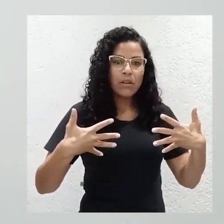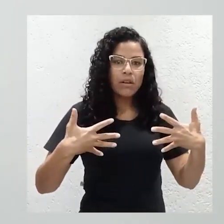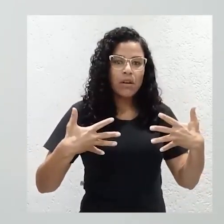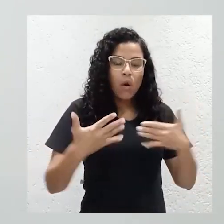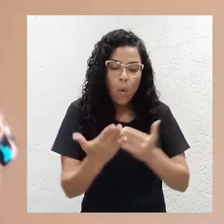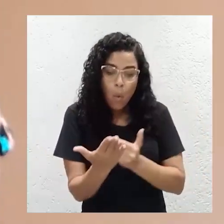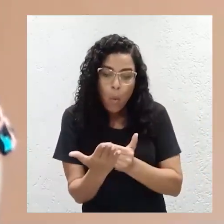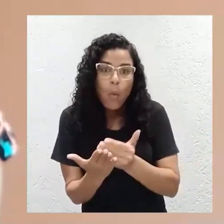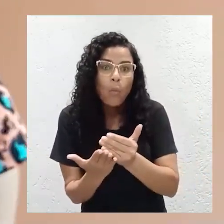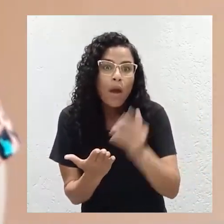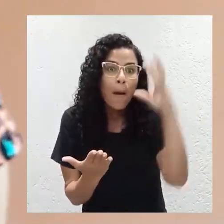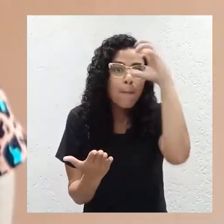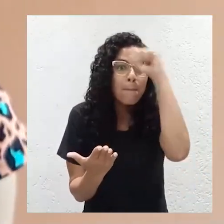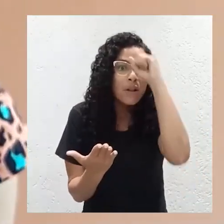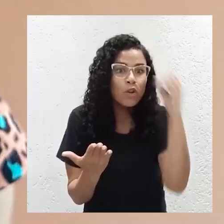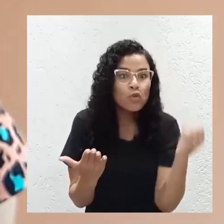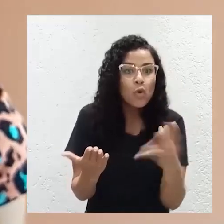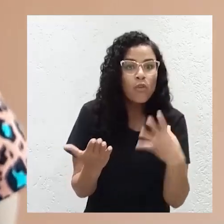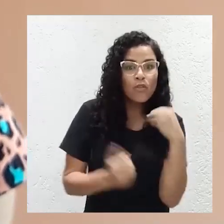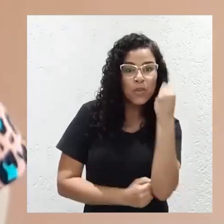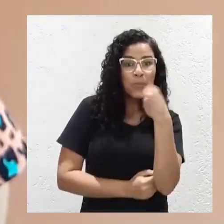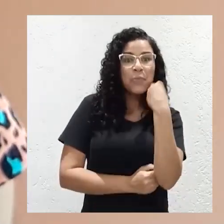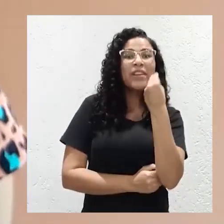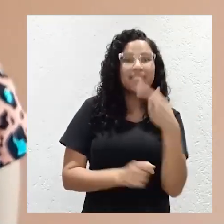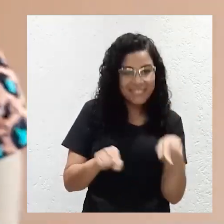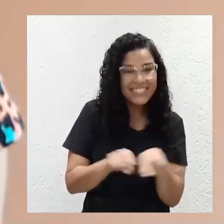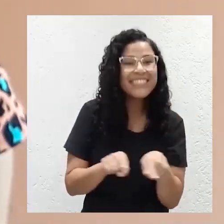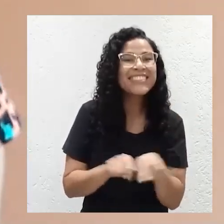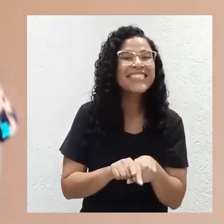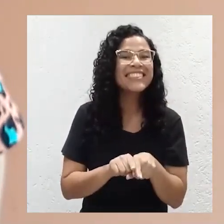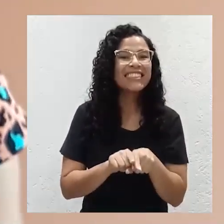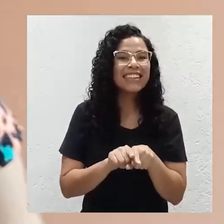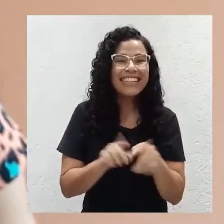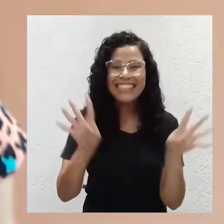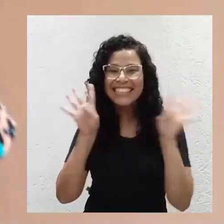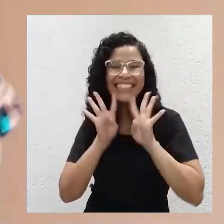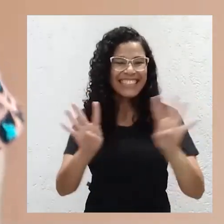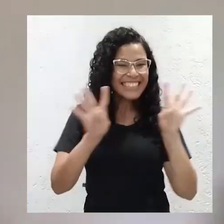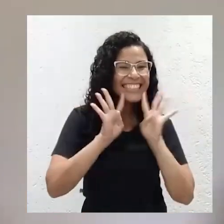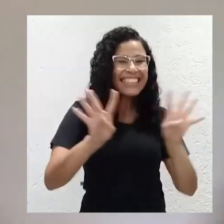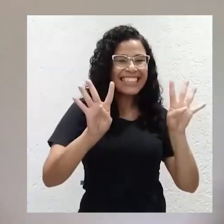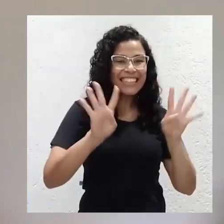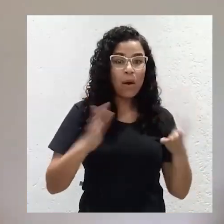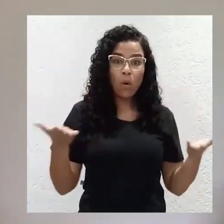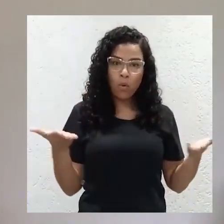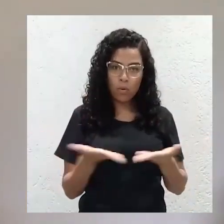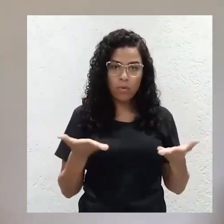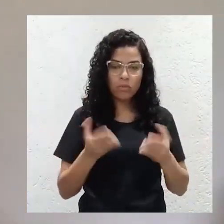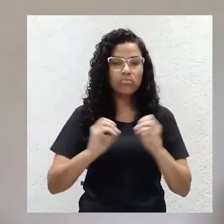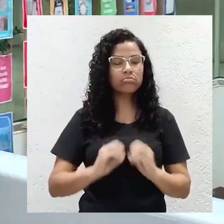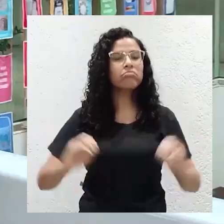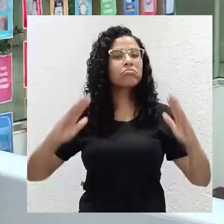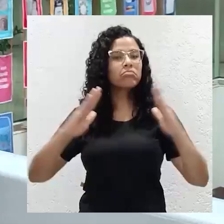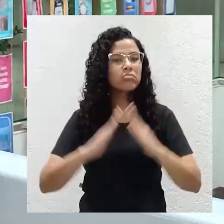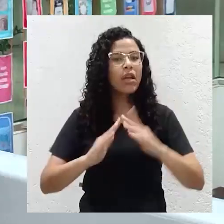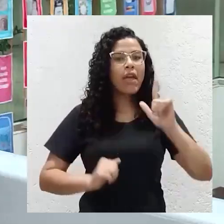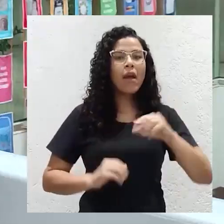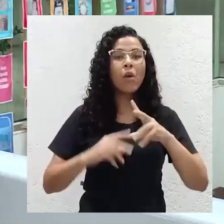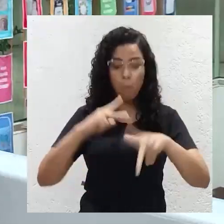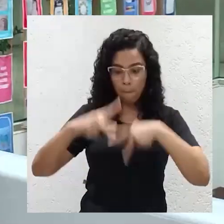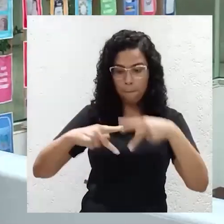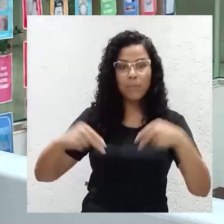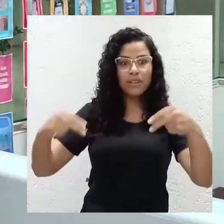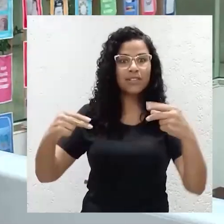alegria. O começo de um novo aprendizado e de novas experiências. É muito legal. Hoje